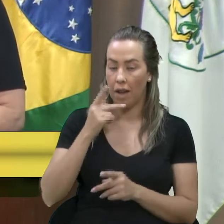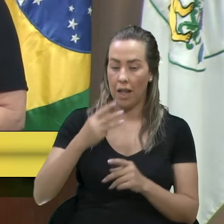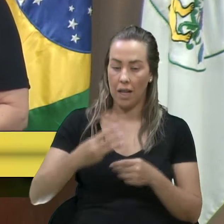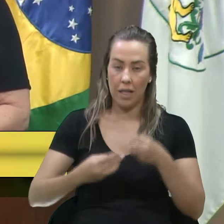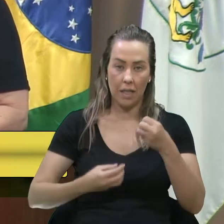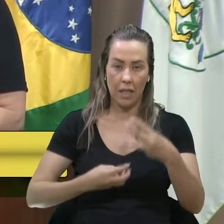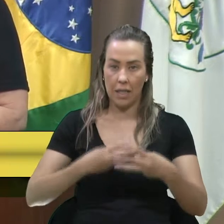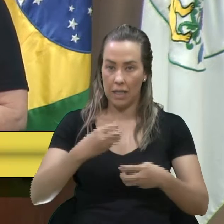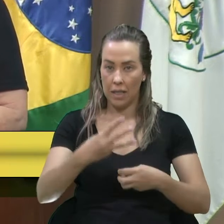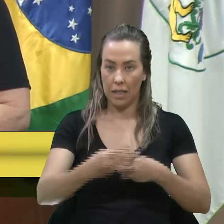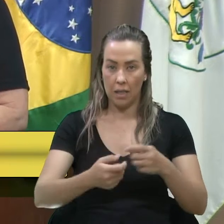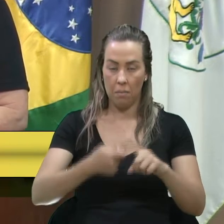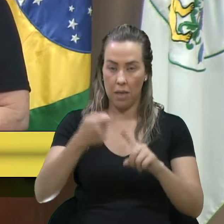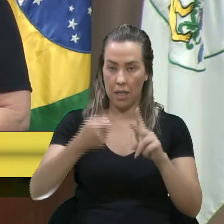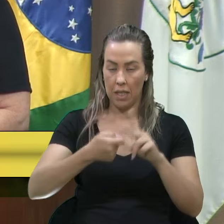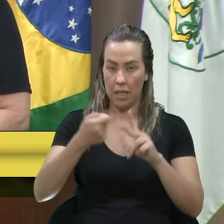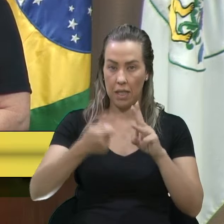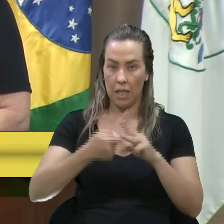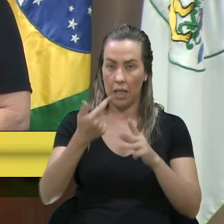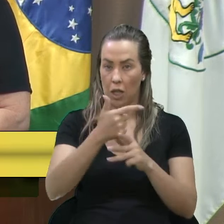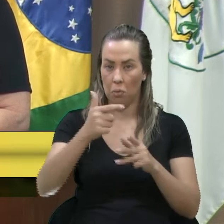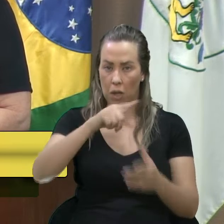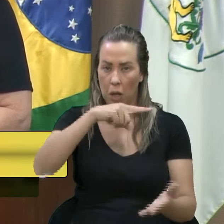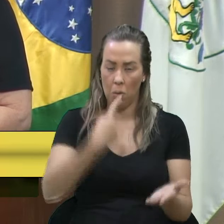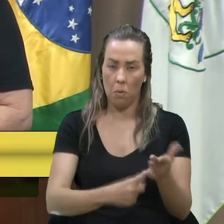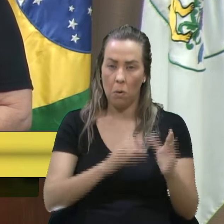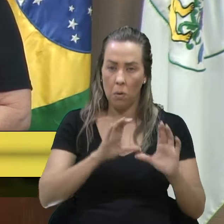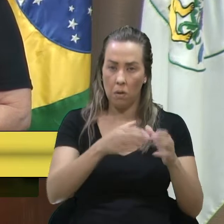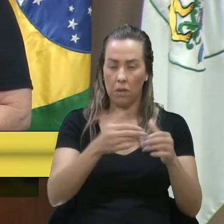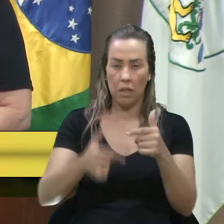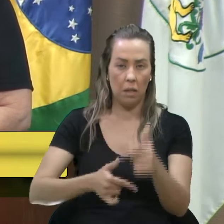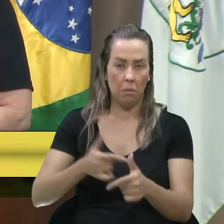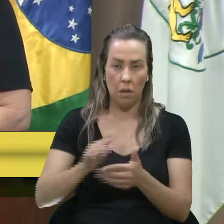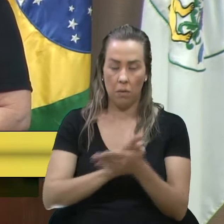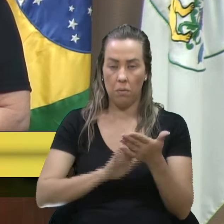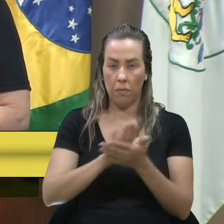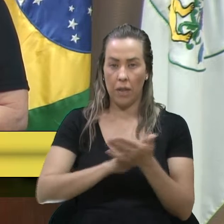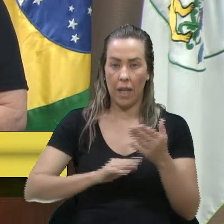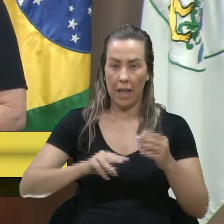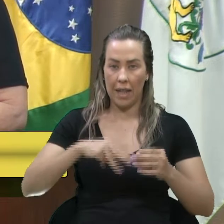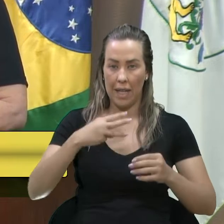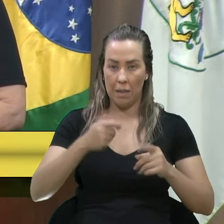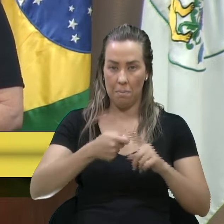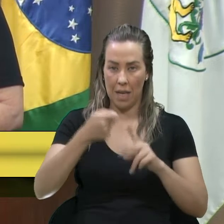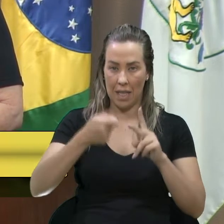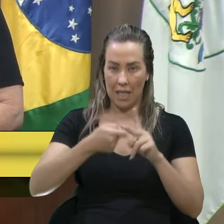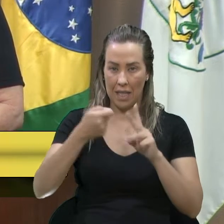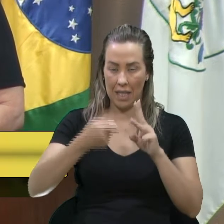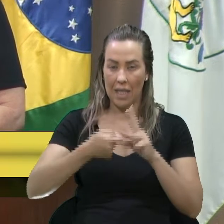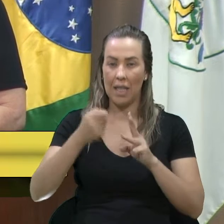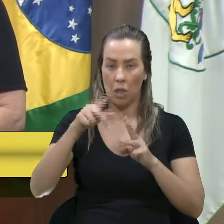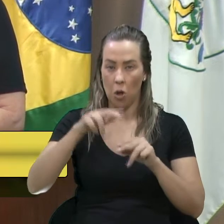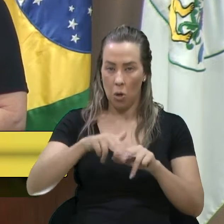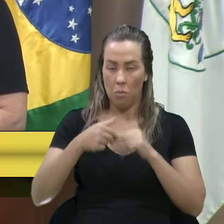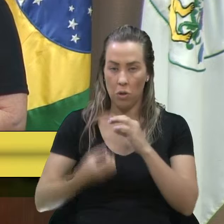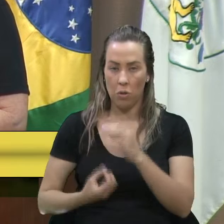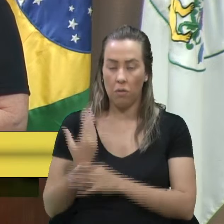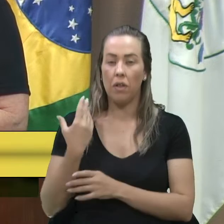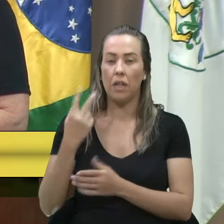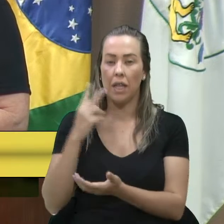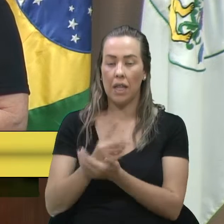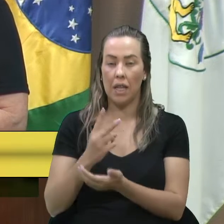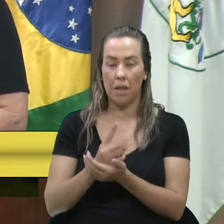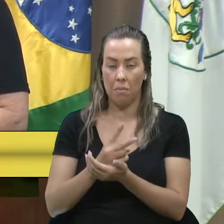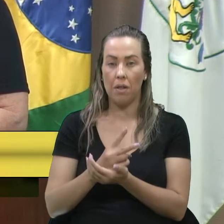trimestralidade, né? Nós não temos acordo coletivo de trabalho. A nossa trimestralidade foi criada exatamente porque ela